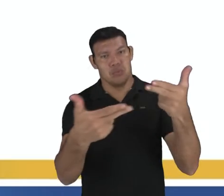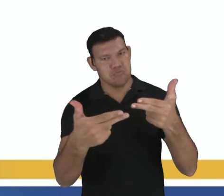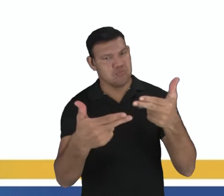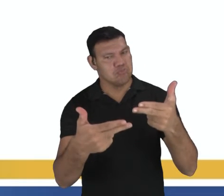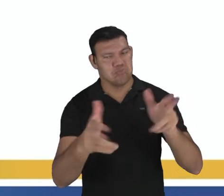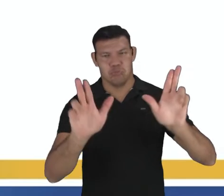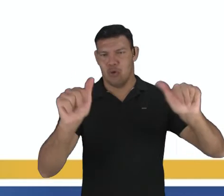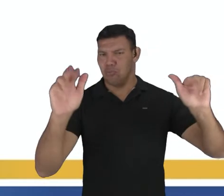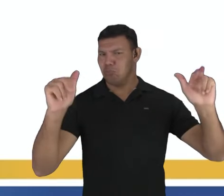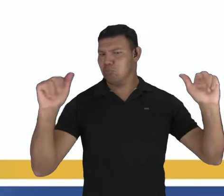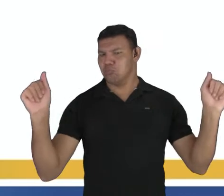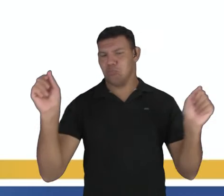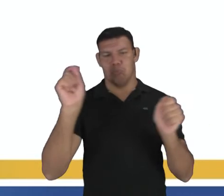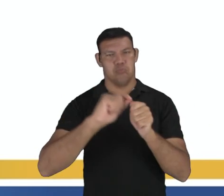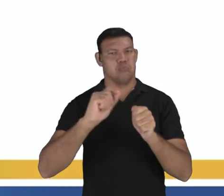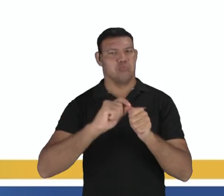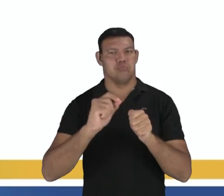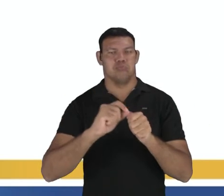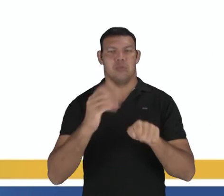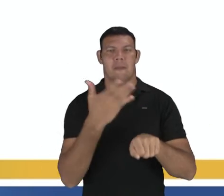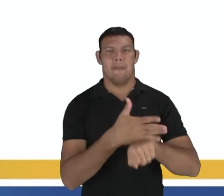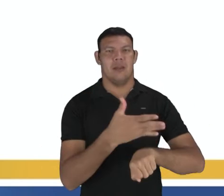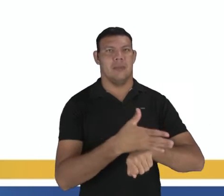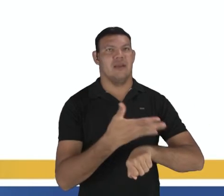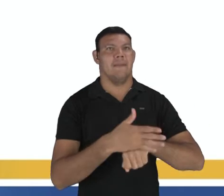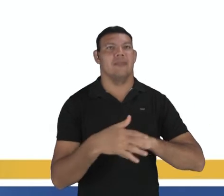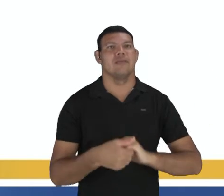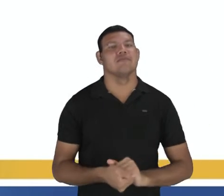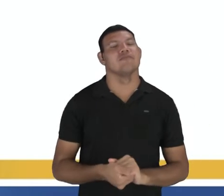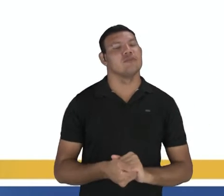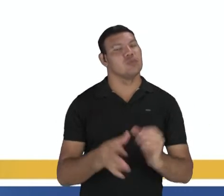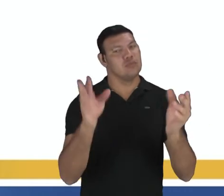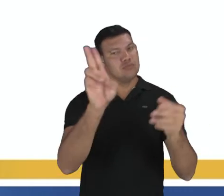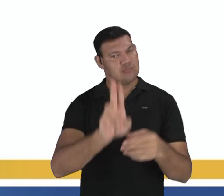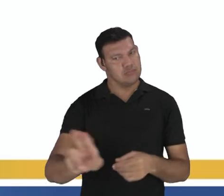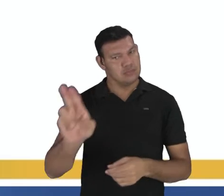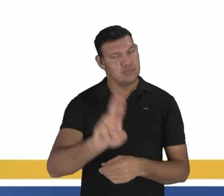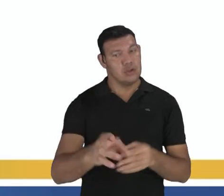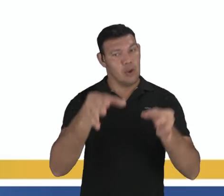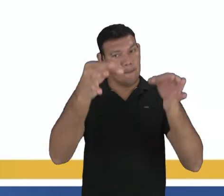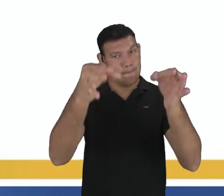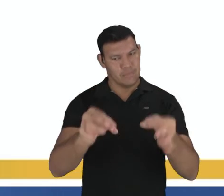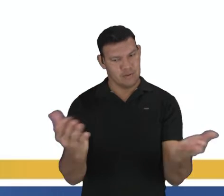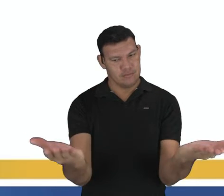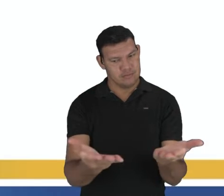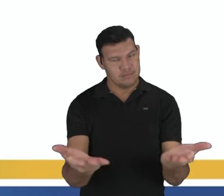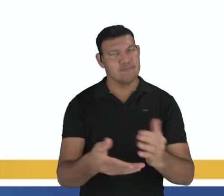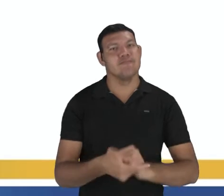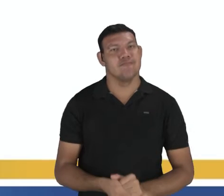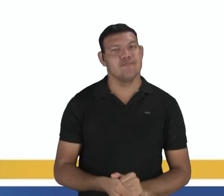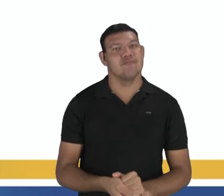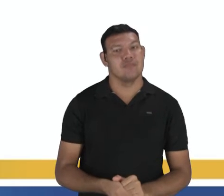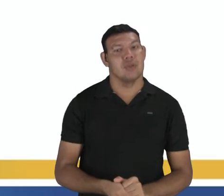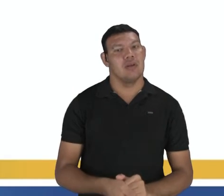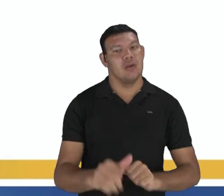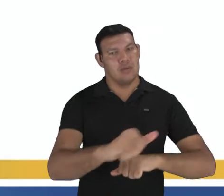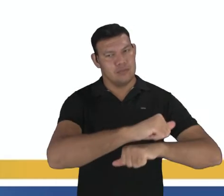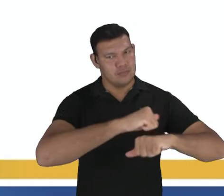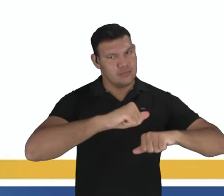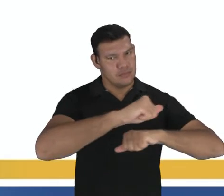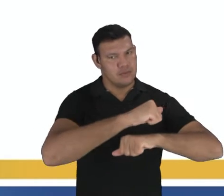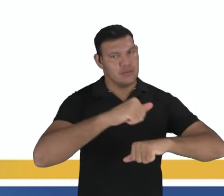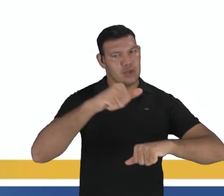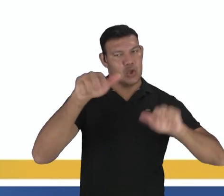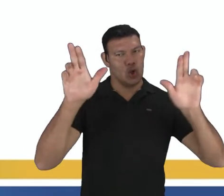nunca fez, você vai usar o present perfect e com o advérbio never, né? Nunca.